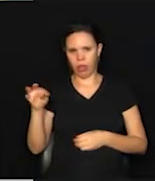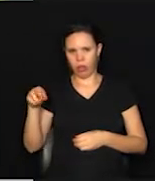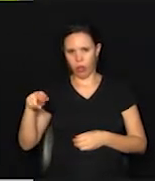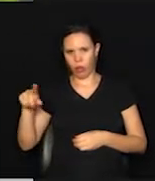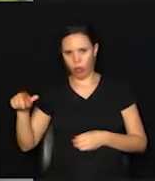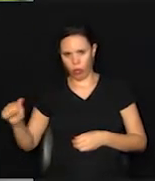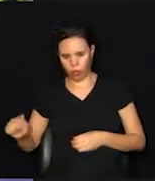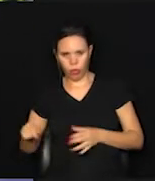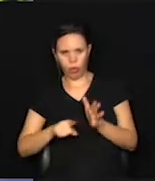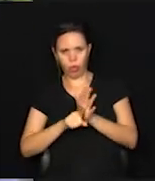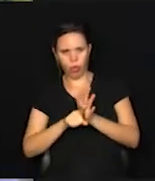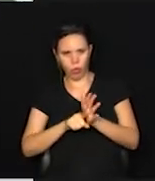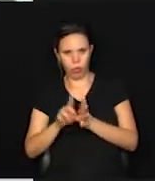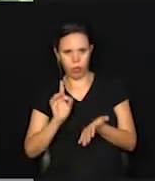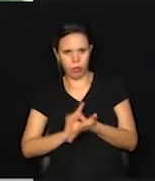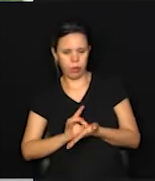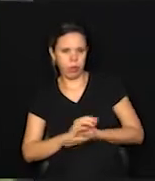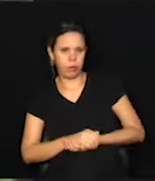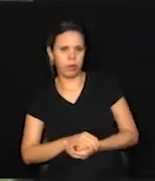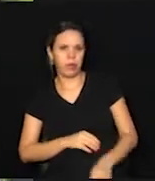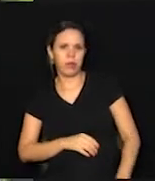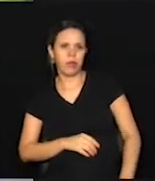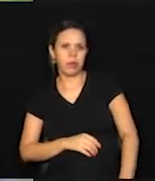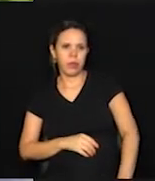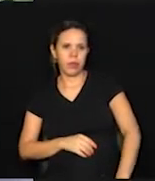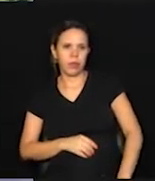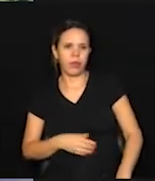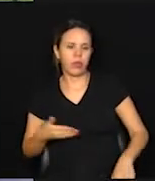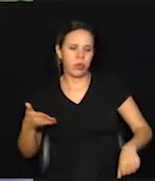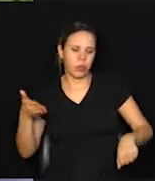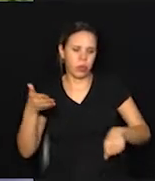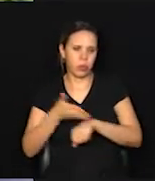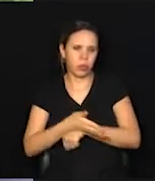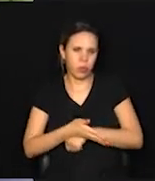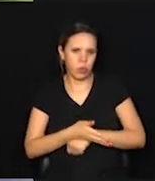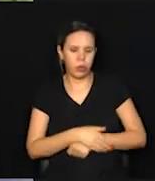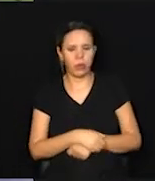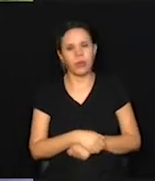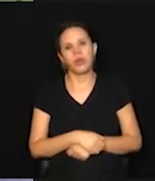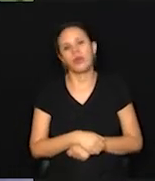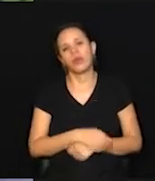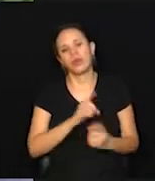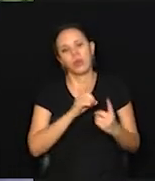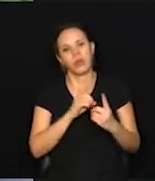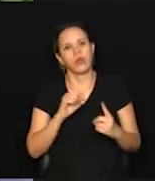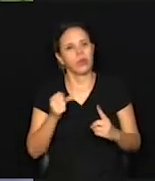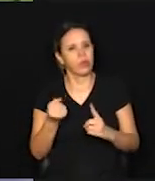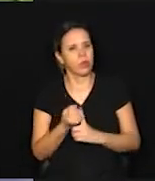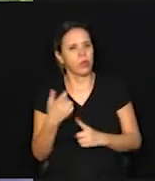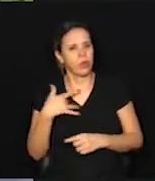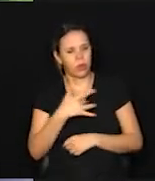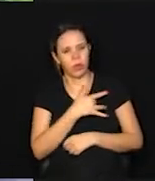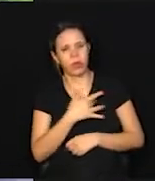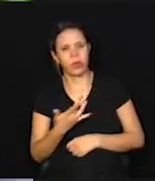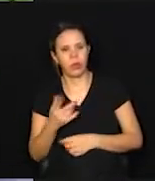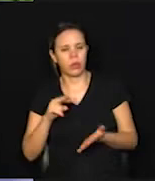com estudos bastante consistentes, né, o acesso à assistência a serviços de saúde, né, o que significa que isso que o